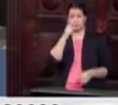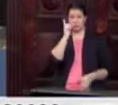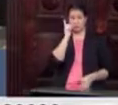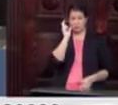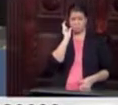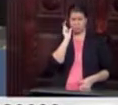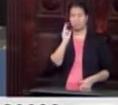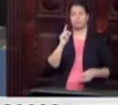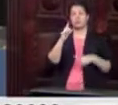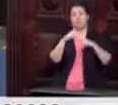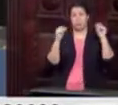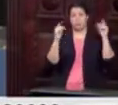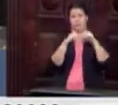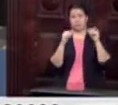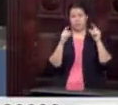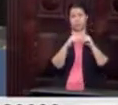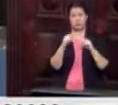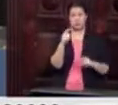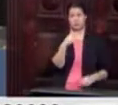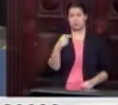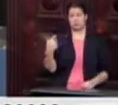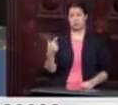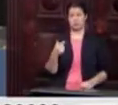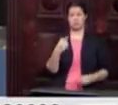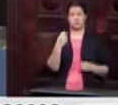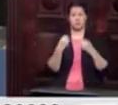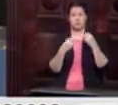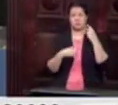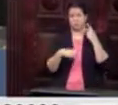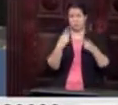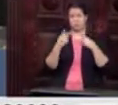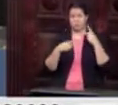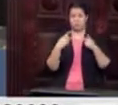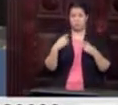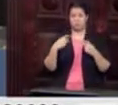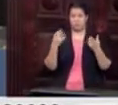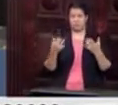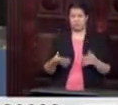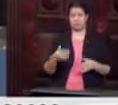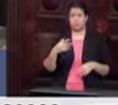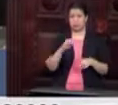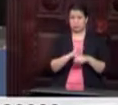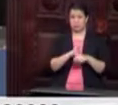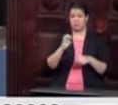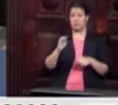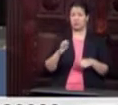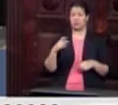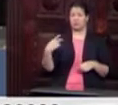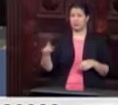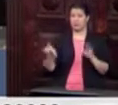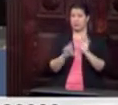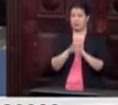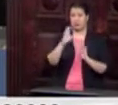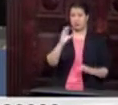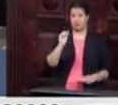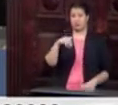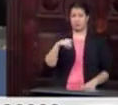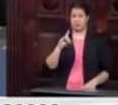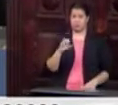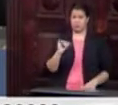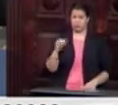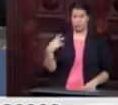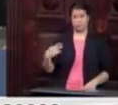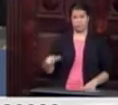Brasília. Não tem aqui uma palavra sobre os haveres dos estados com relação à Lei Candir. Não tem aqui uma